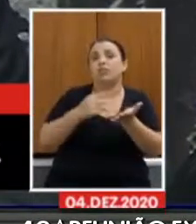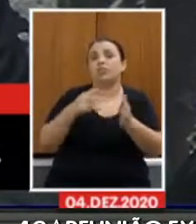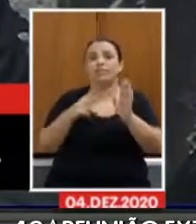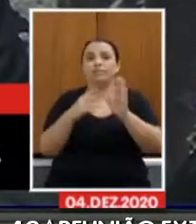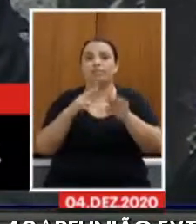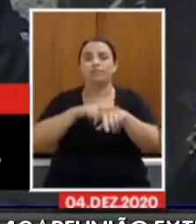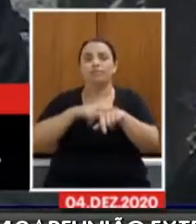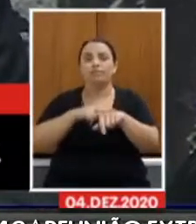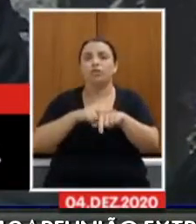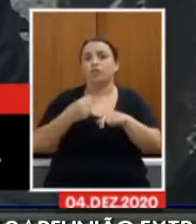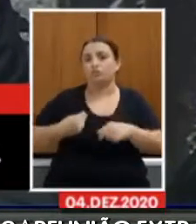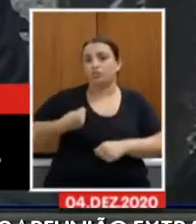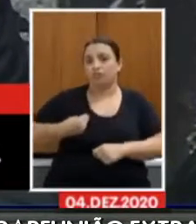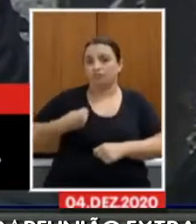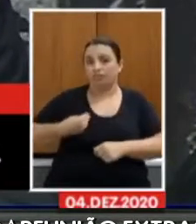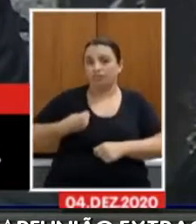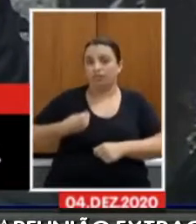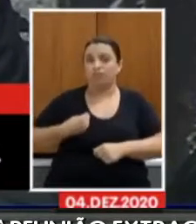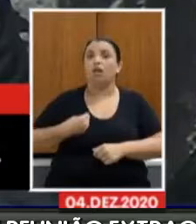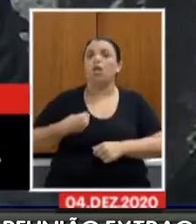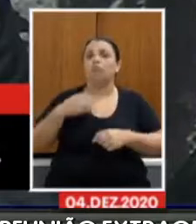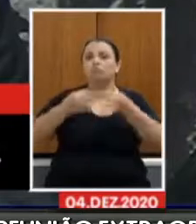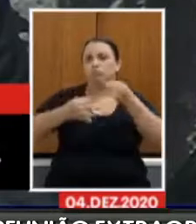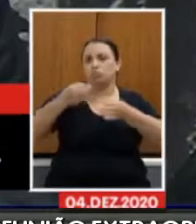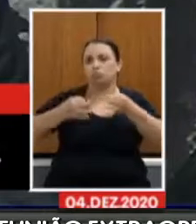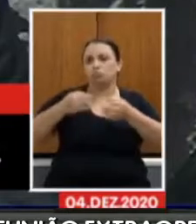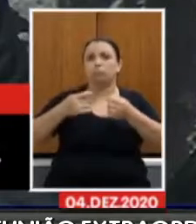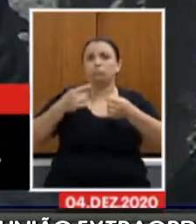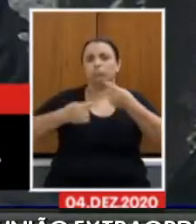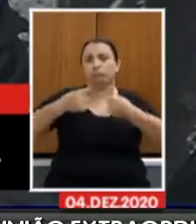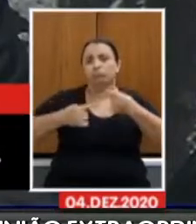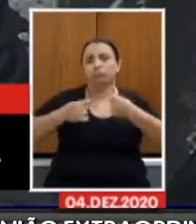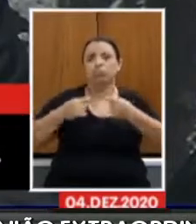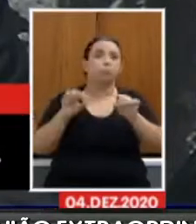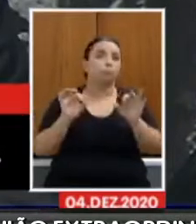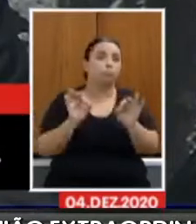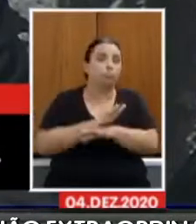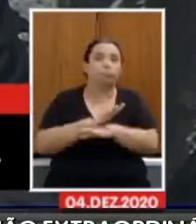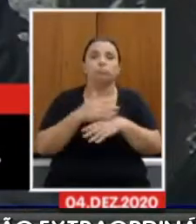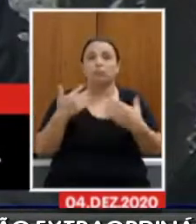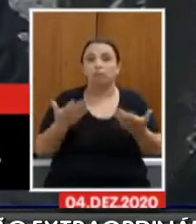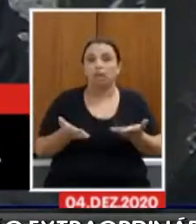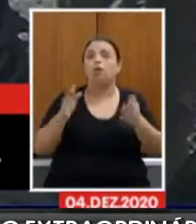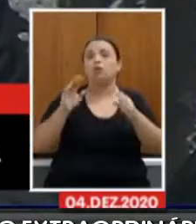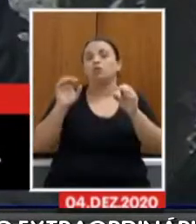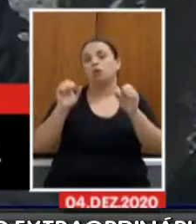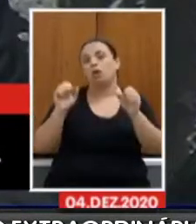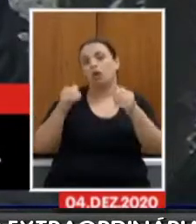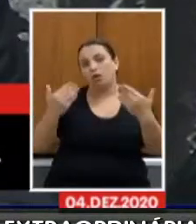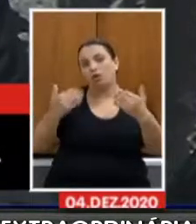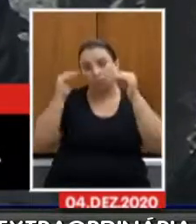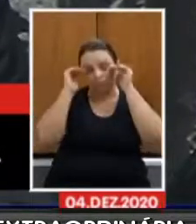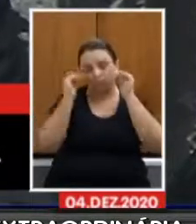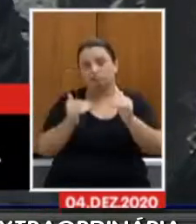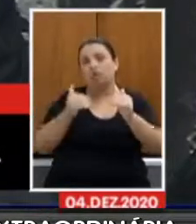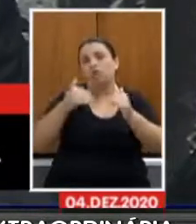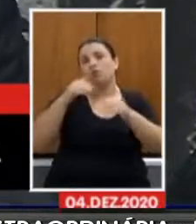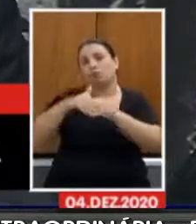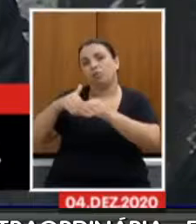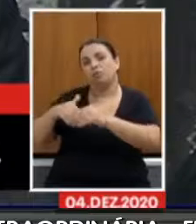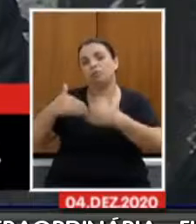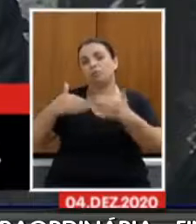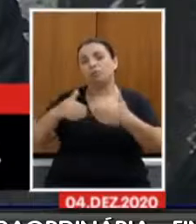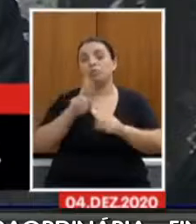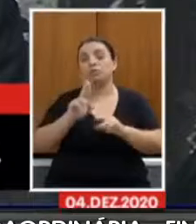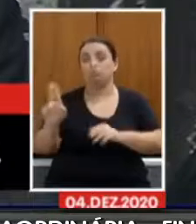que menciona. Em discussão o parecer, não há oradores inscritos, encerra essa discussão. A presidência vai submeter a matéria à votação pelo processo nominal. Em